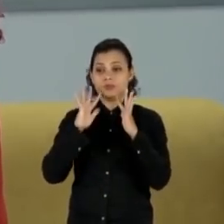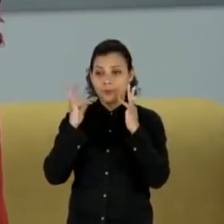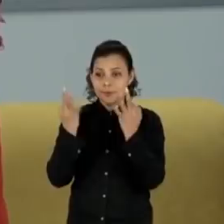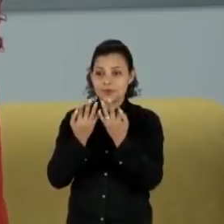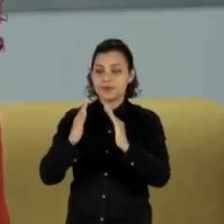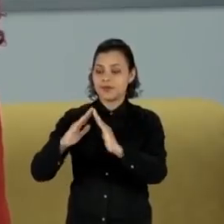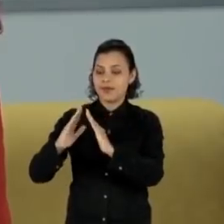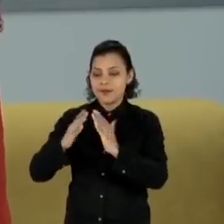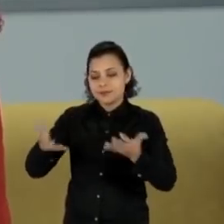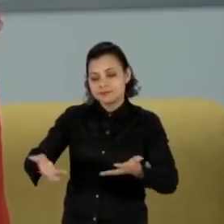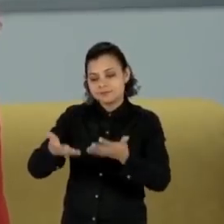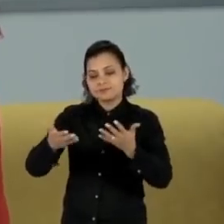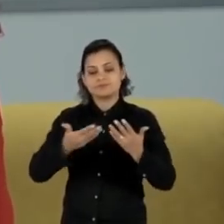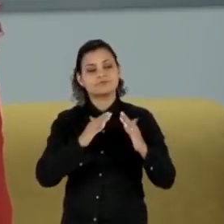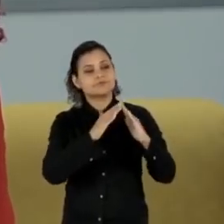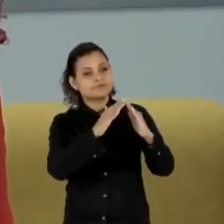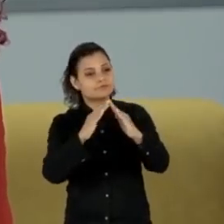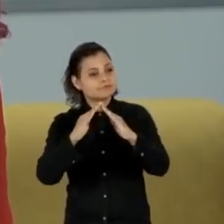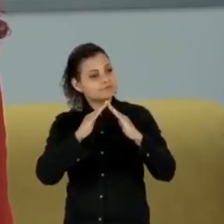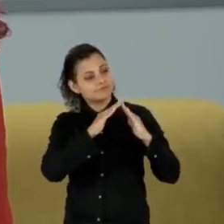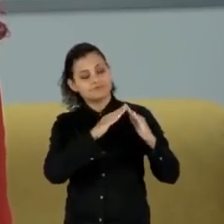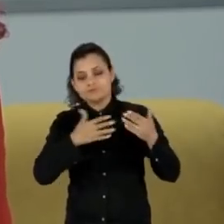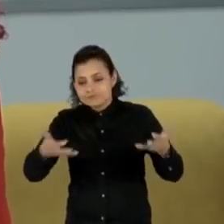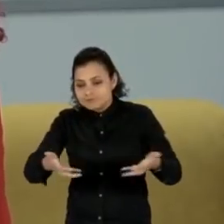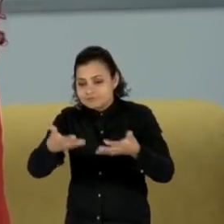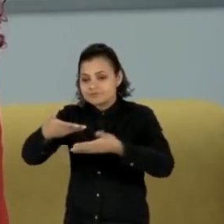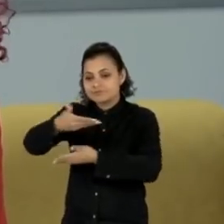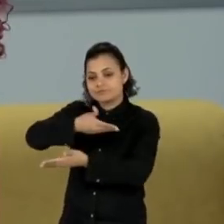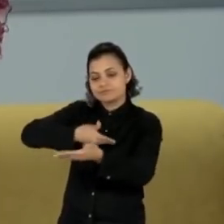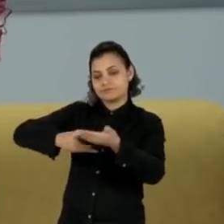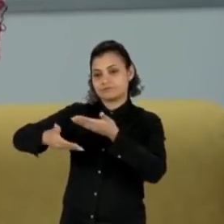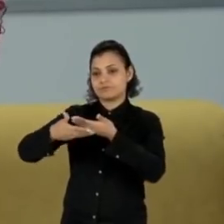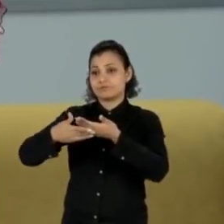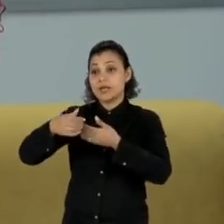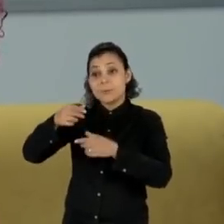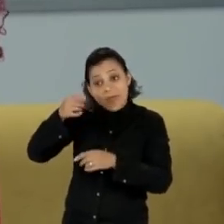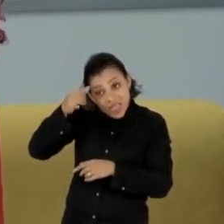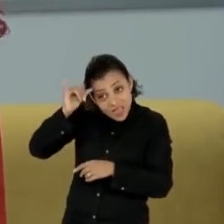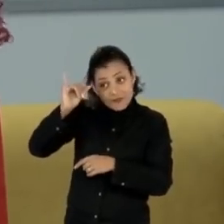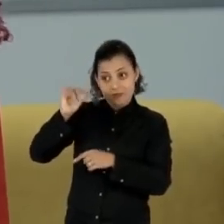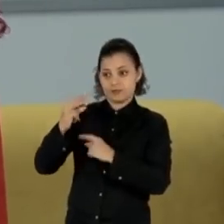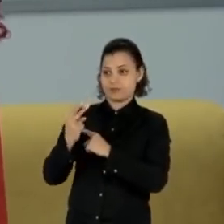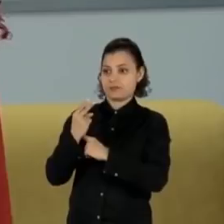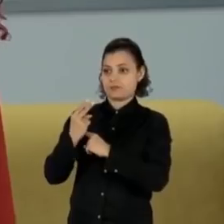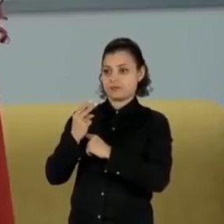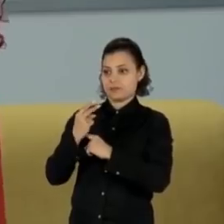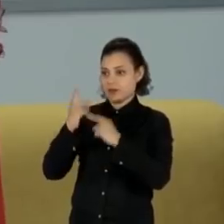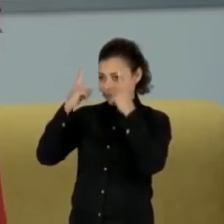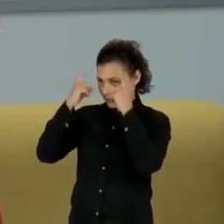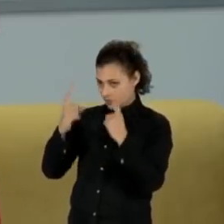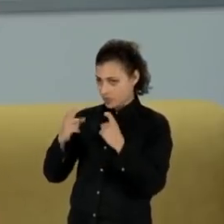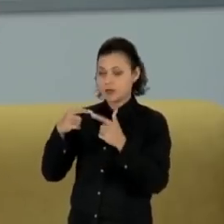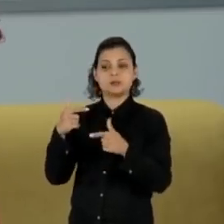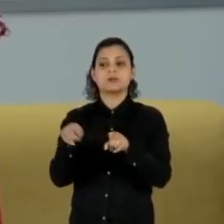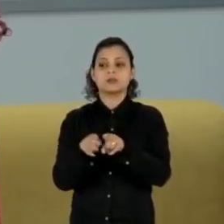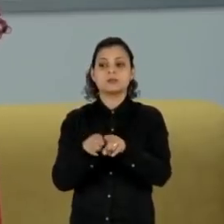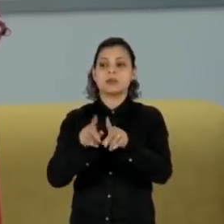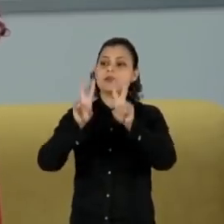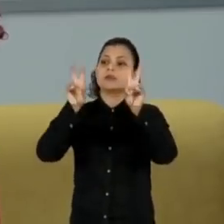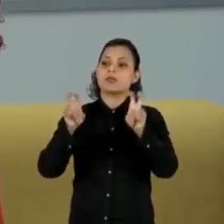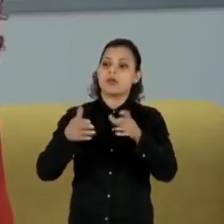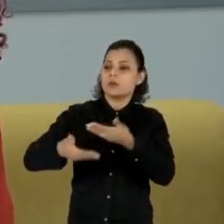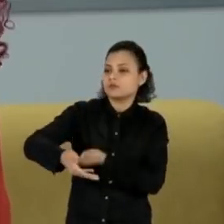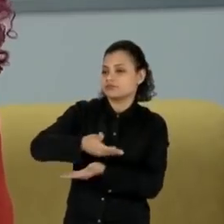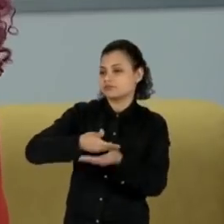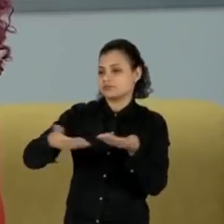famílias em casa na comunidade e uma das formas de pra e as violências ou de trabalhar essa questão